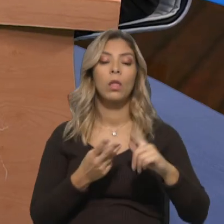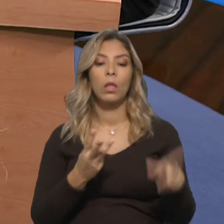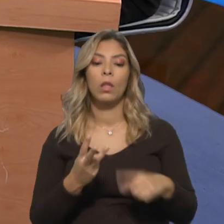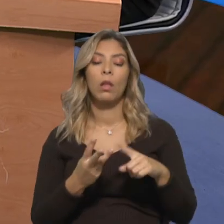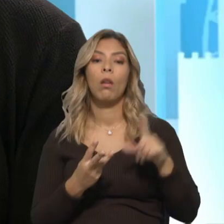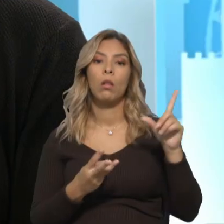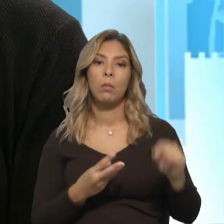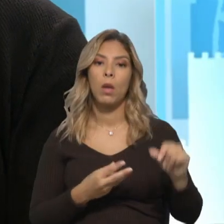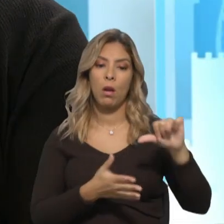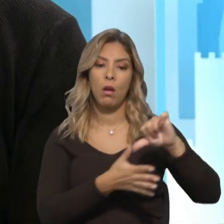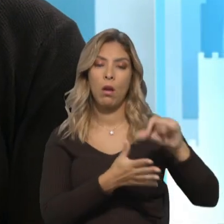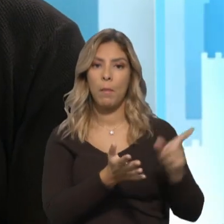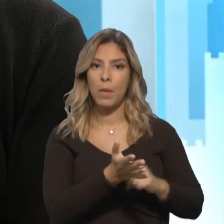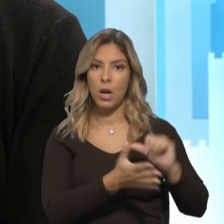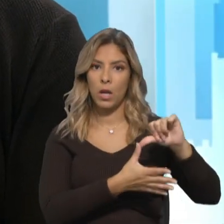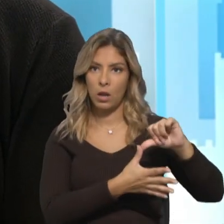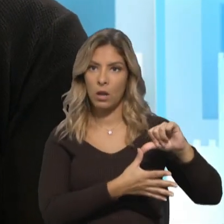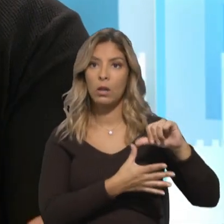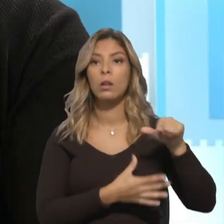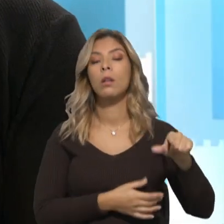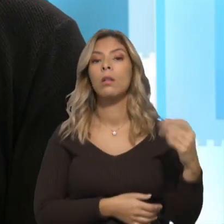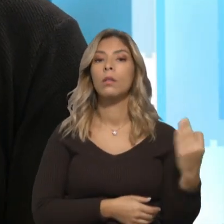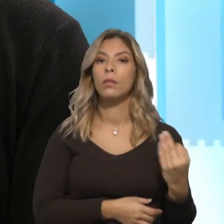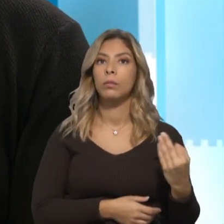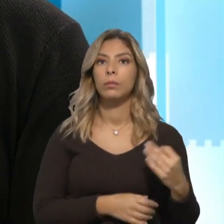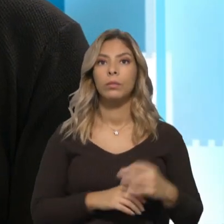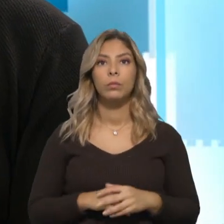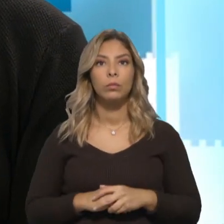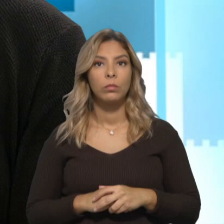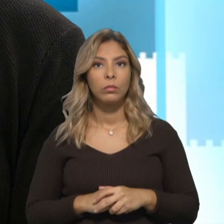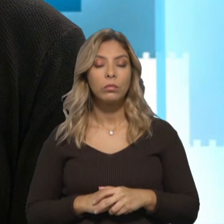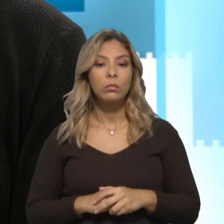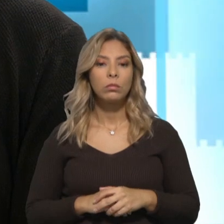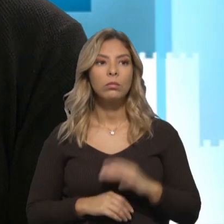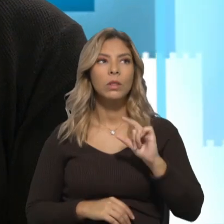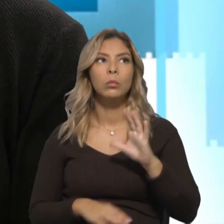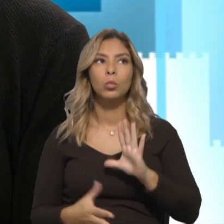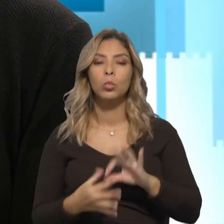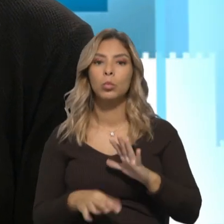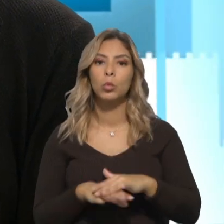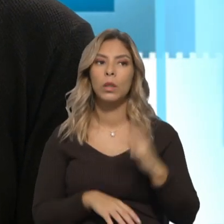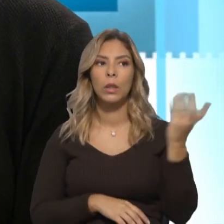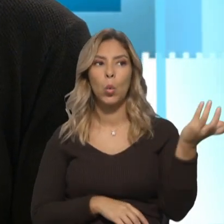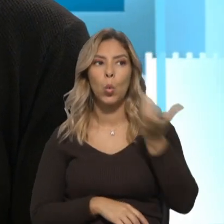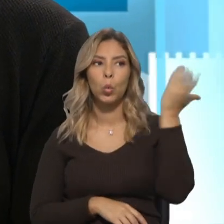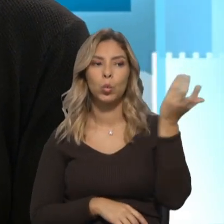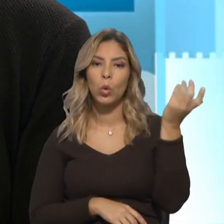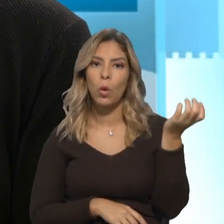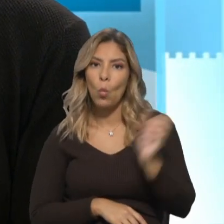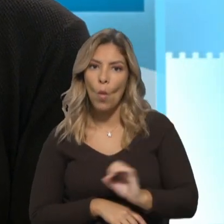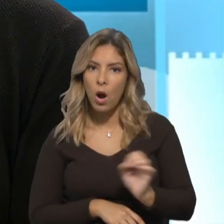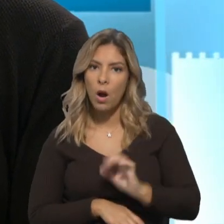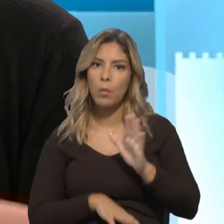século XX, com grande impulso. A nível de inculturação, a inculturação implica também o